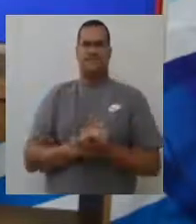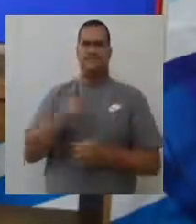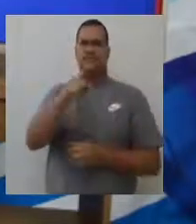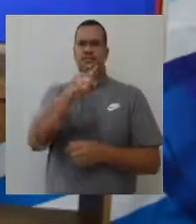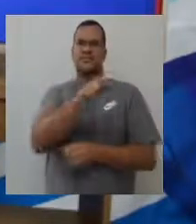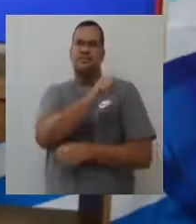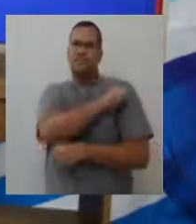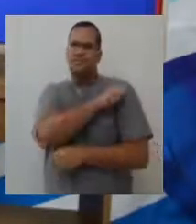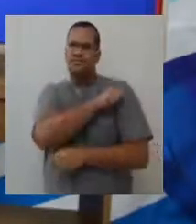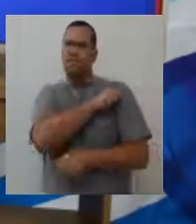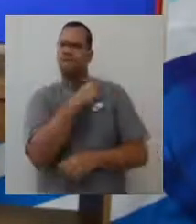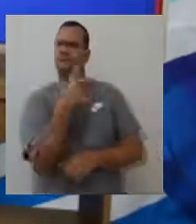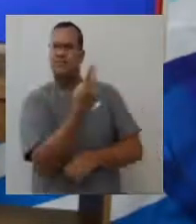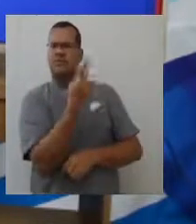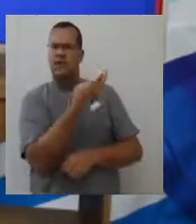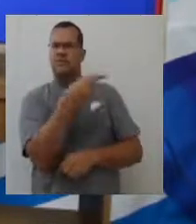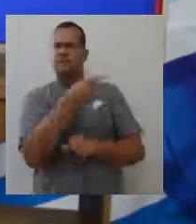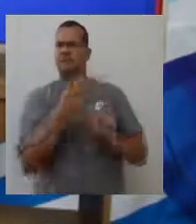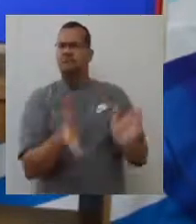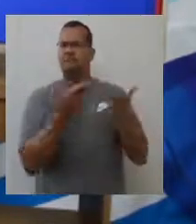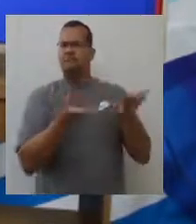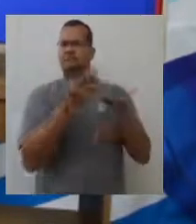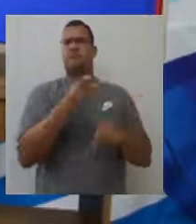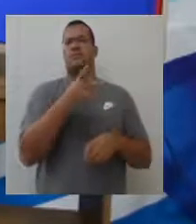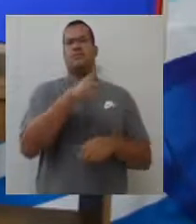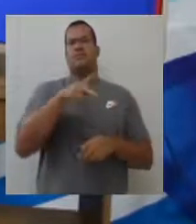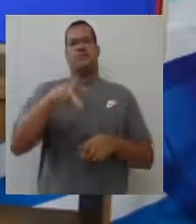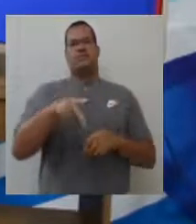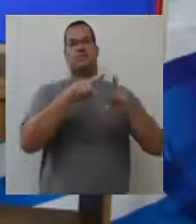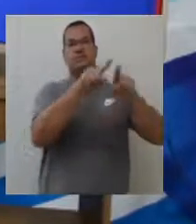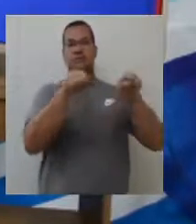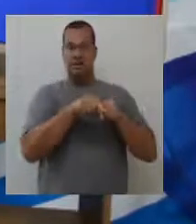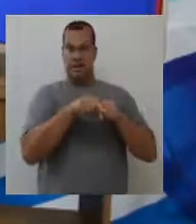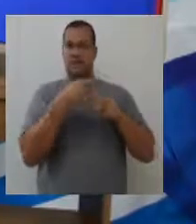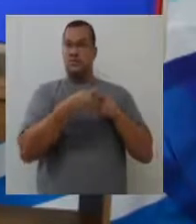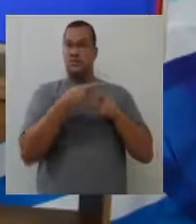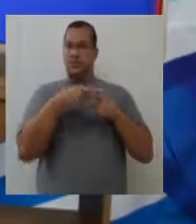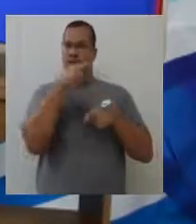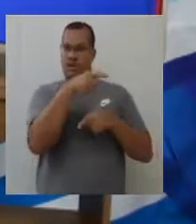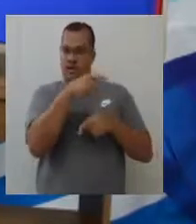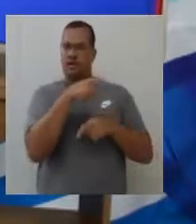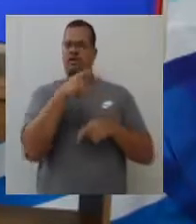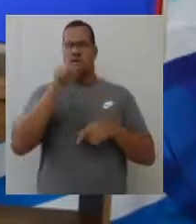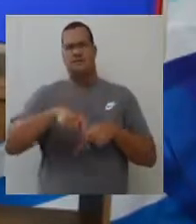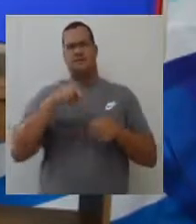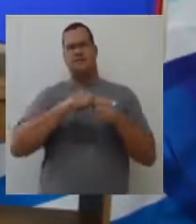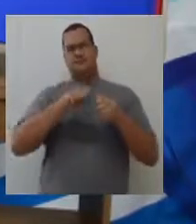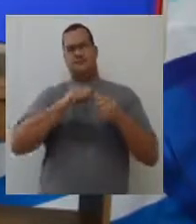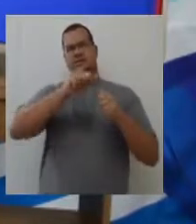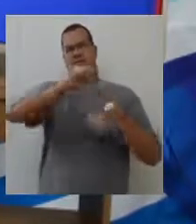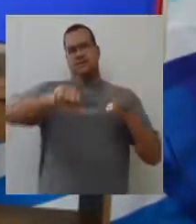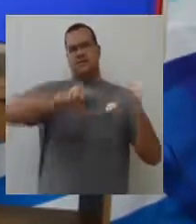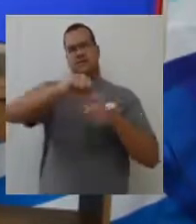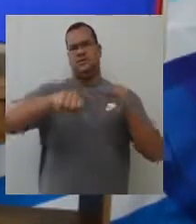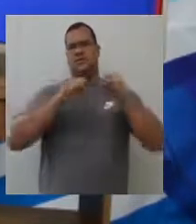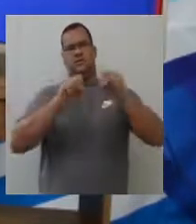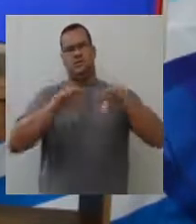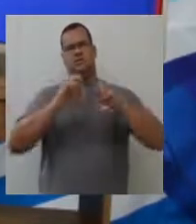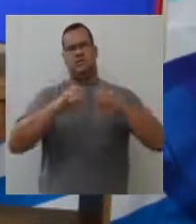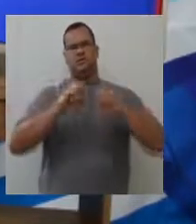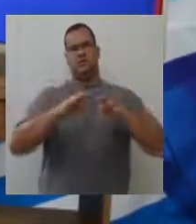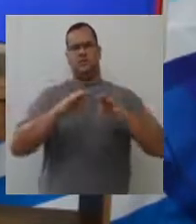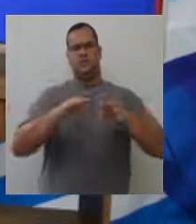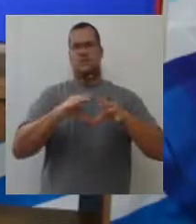estudante, valorize o seu professor de sala de aula, porque é esse que vai fazer justamente a mudança na sua educação